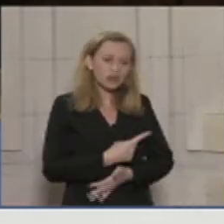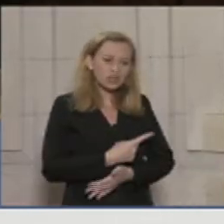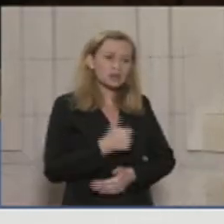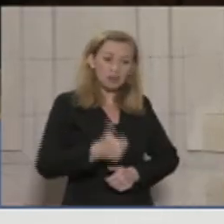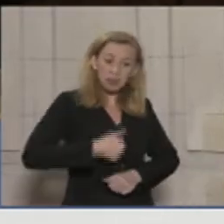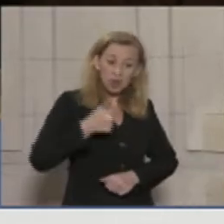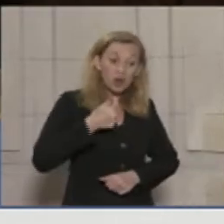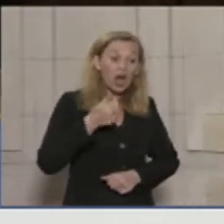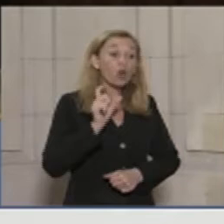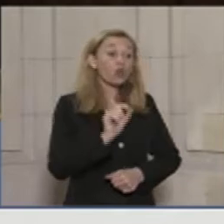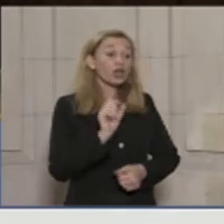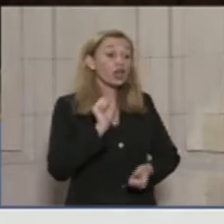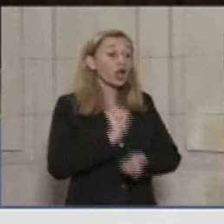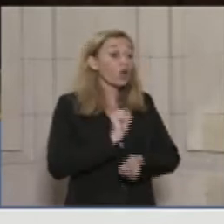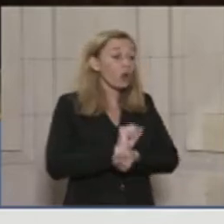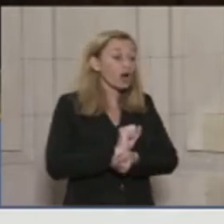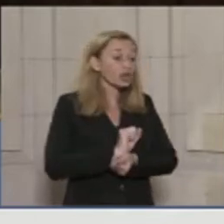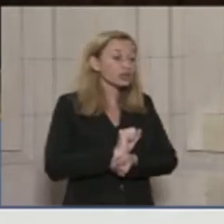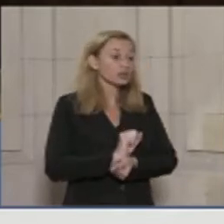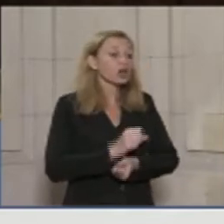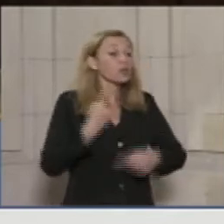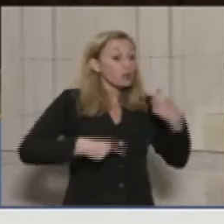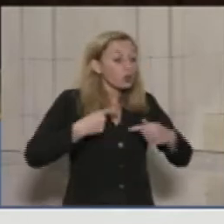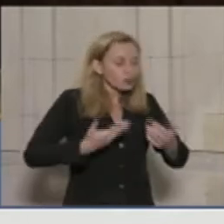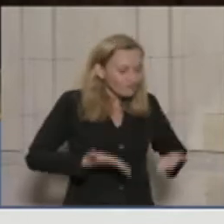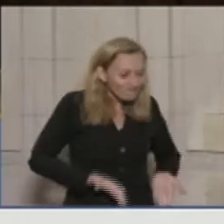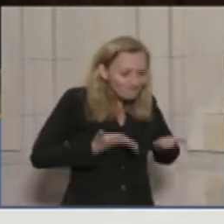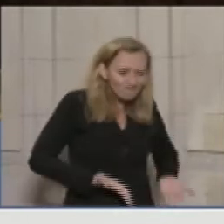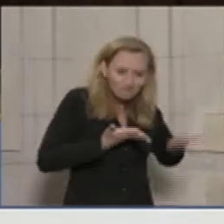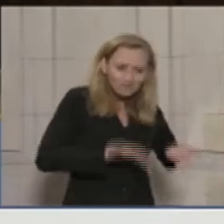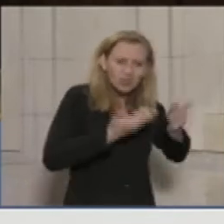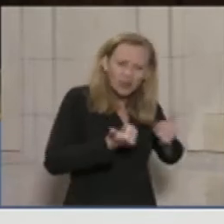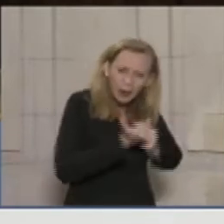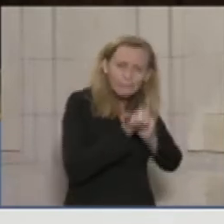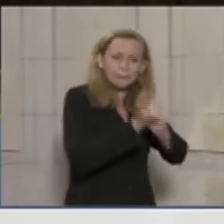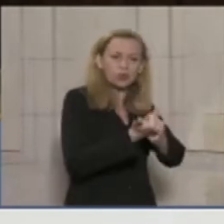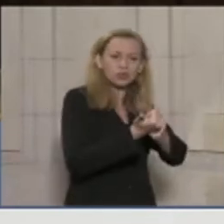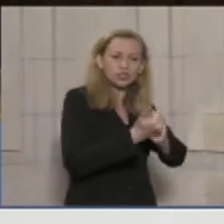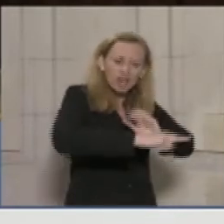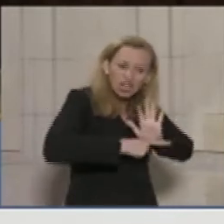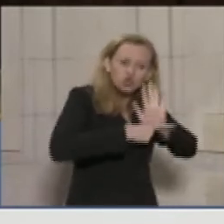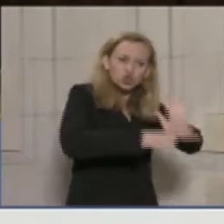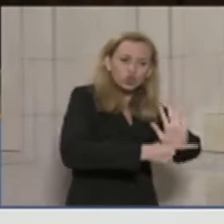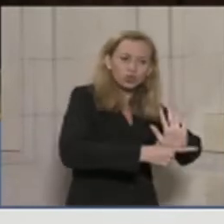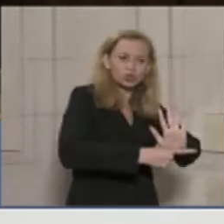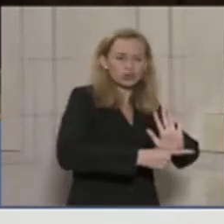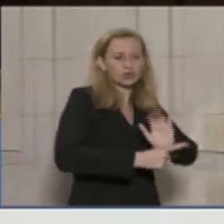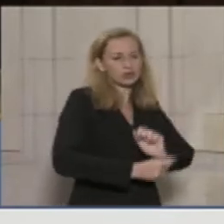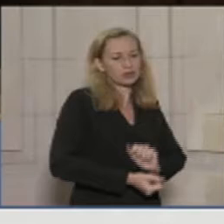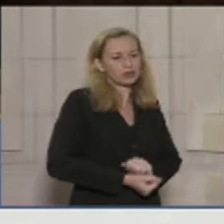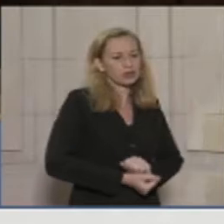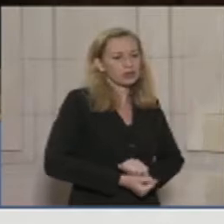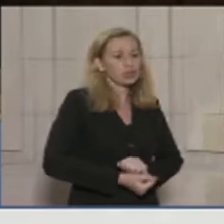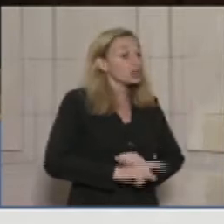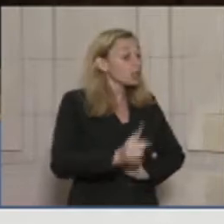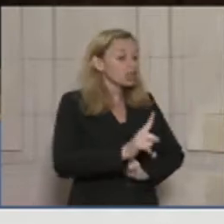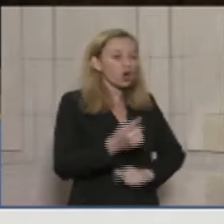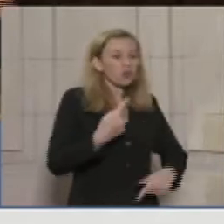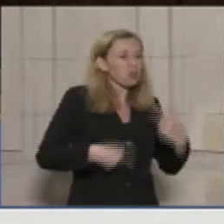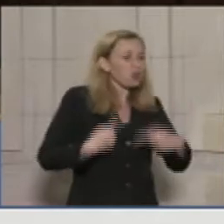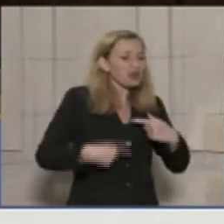elas esperam são políticas que as incentivem, que as apoiem, que as encorajem, que as fomentem, e não